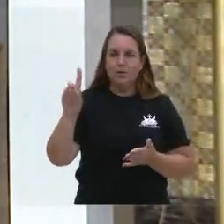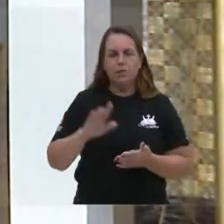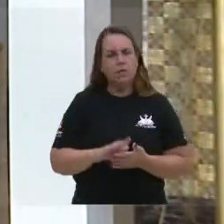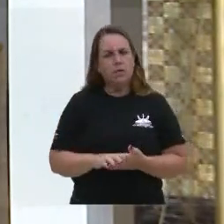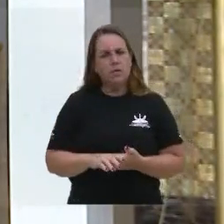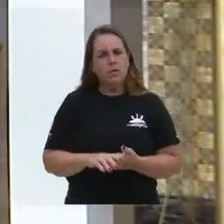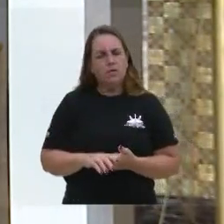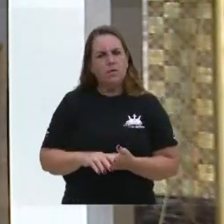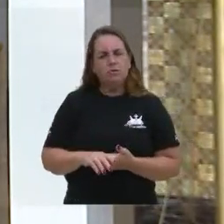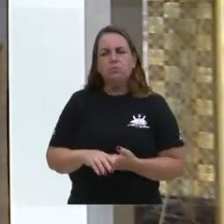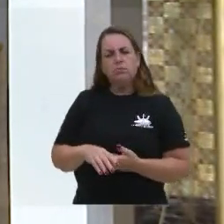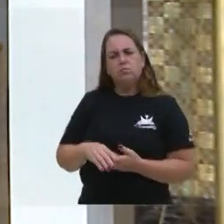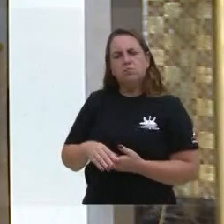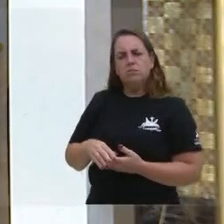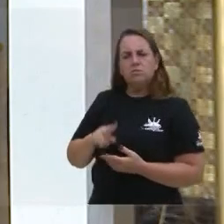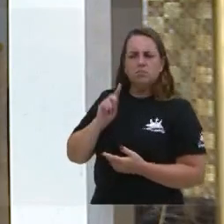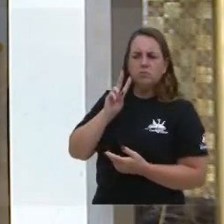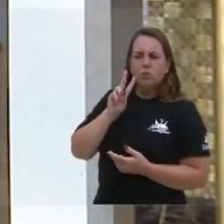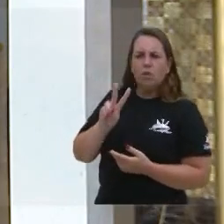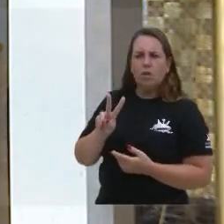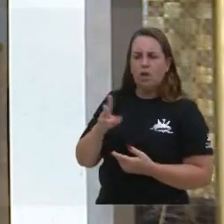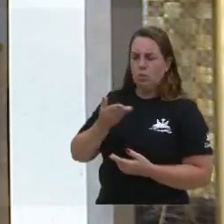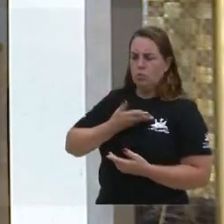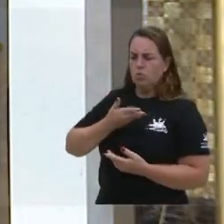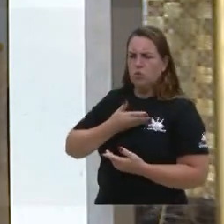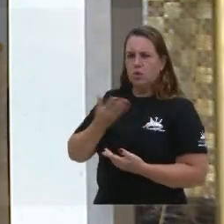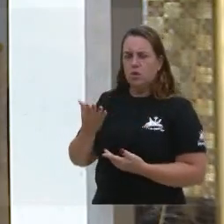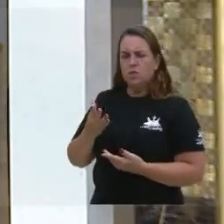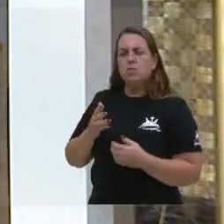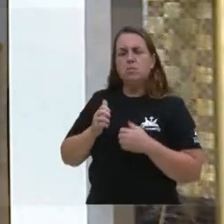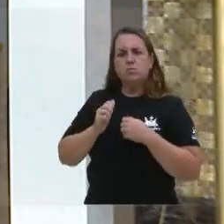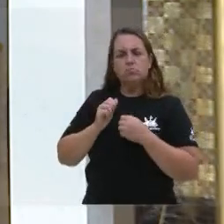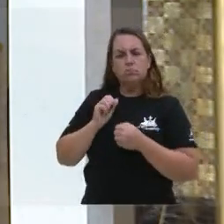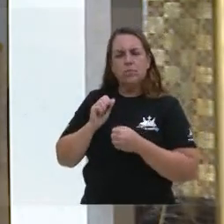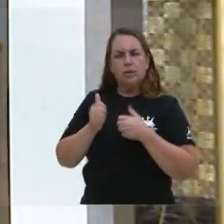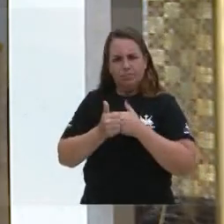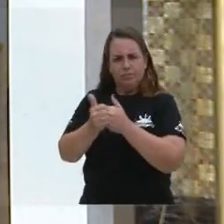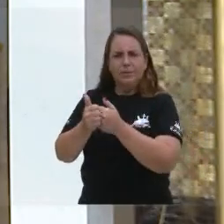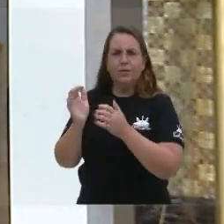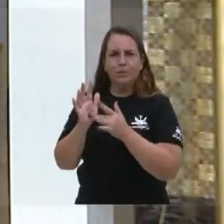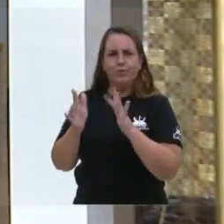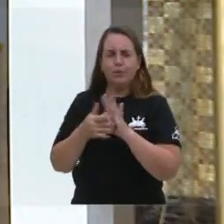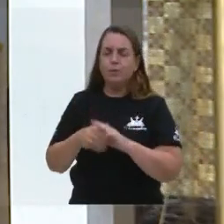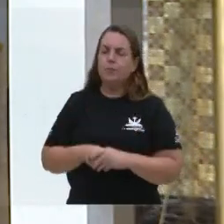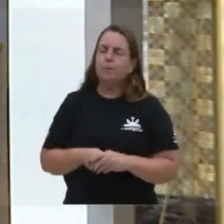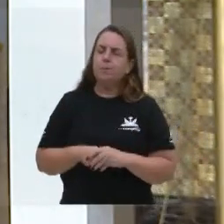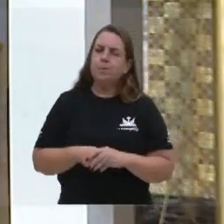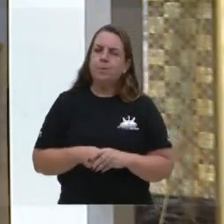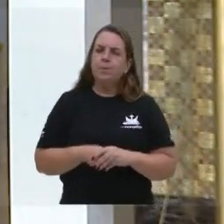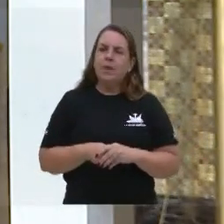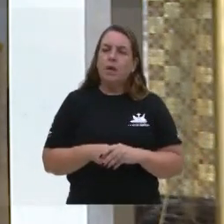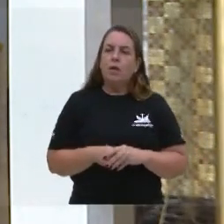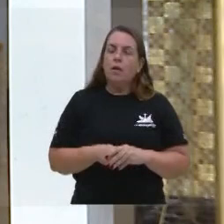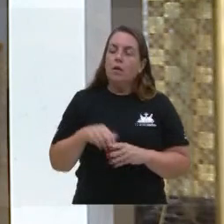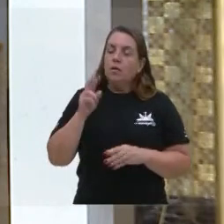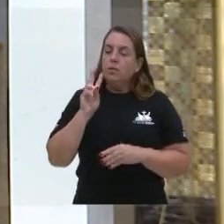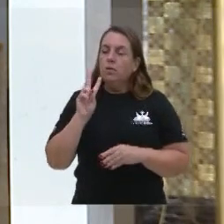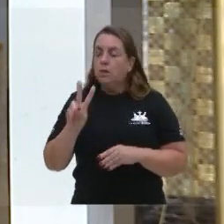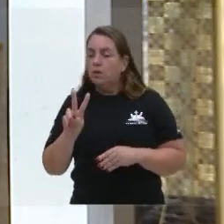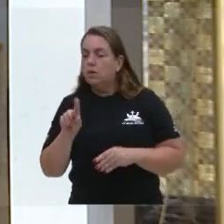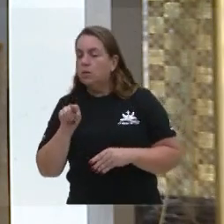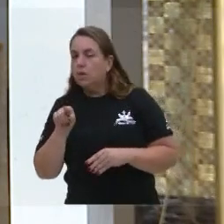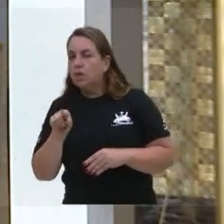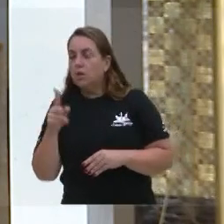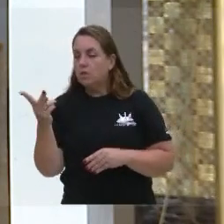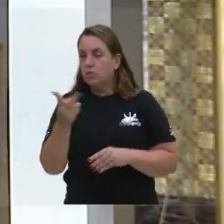Ouvindo essas palavras, os dois discípulos seguiram Jesus, voltando-se para eles e